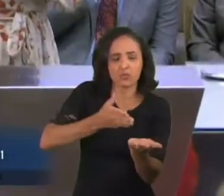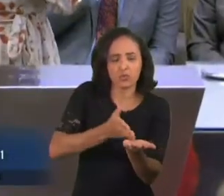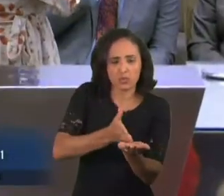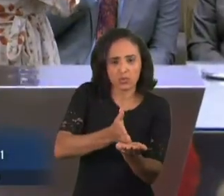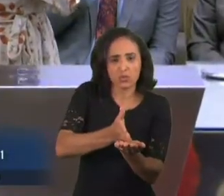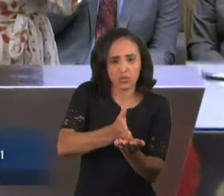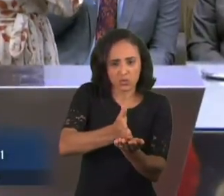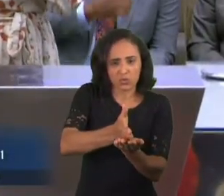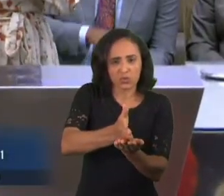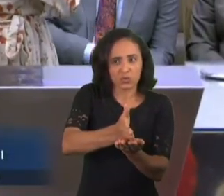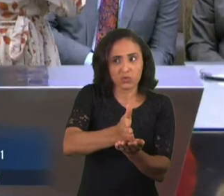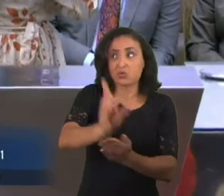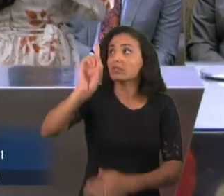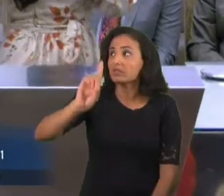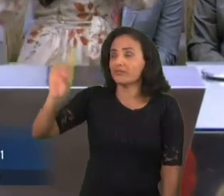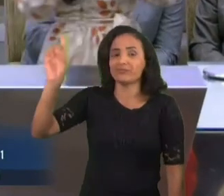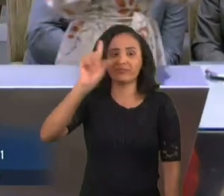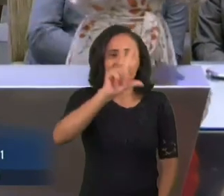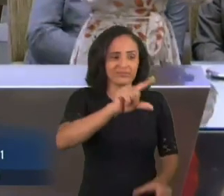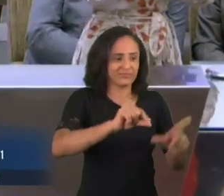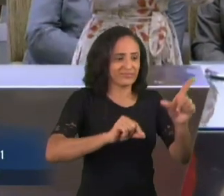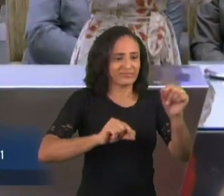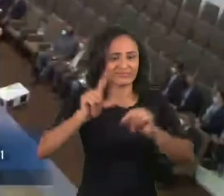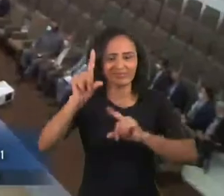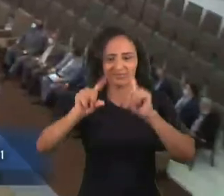dos 300